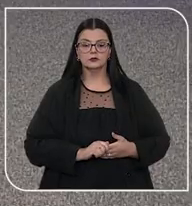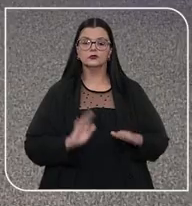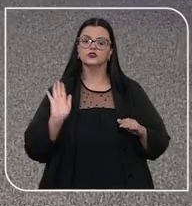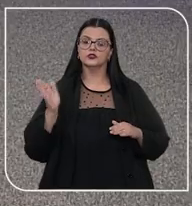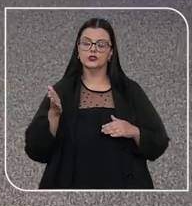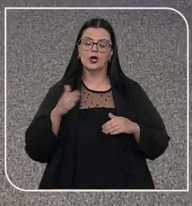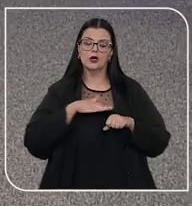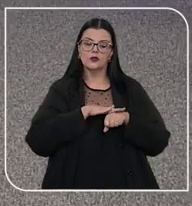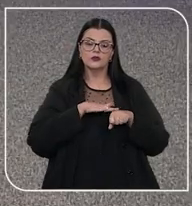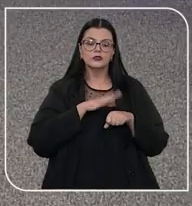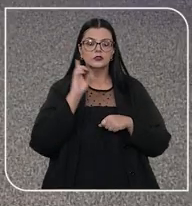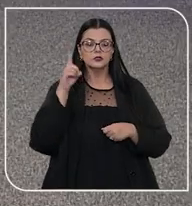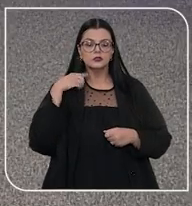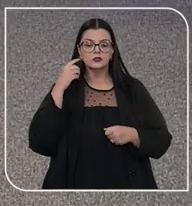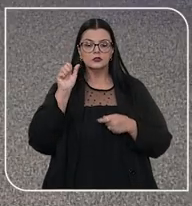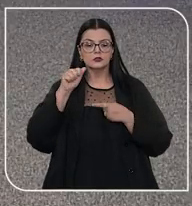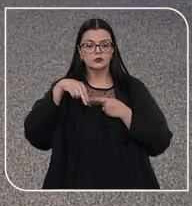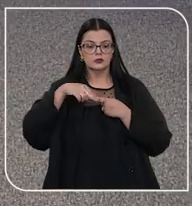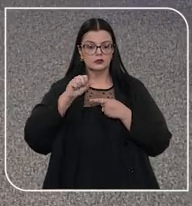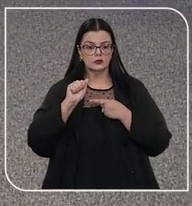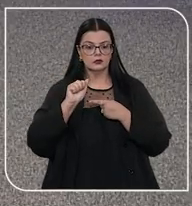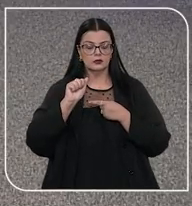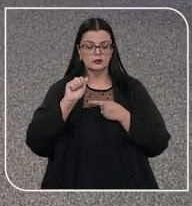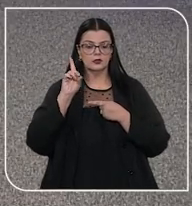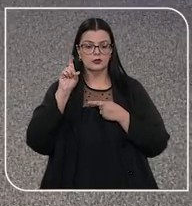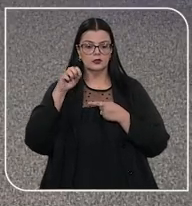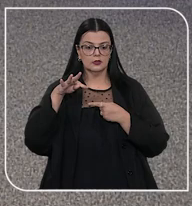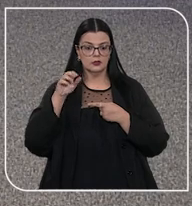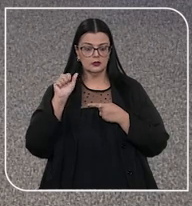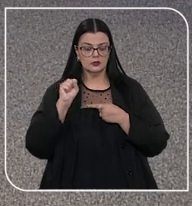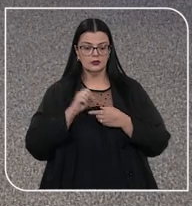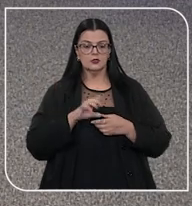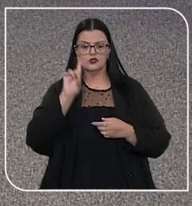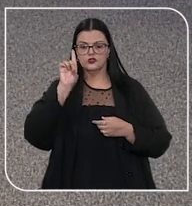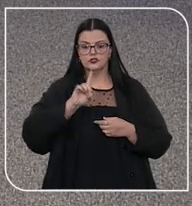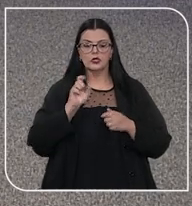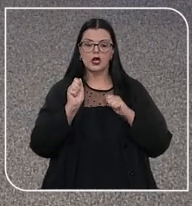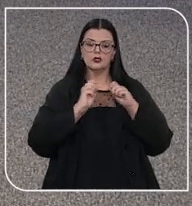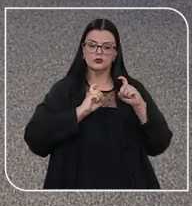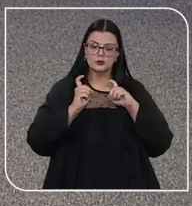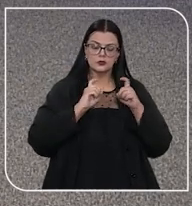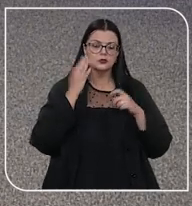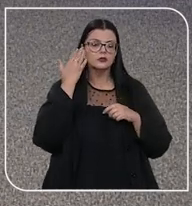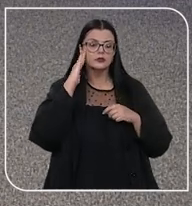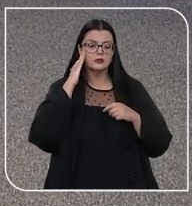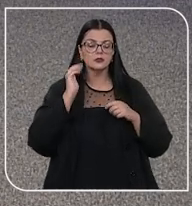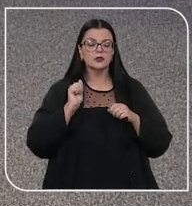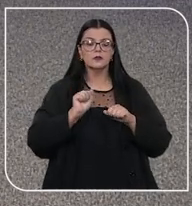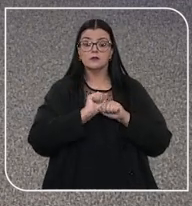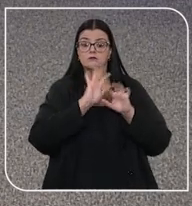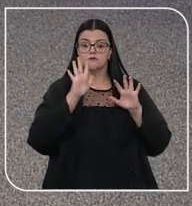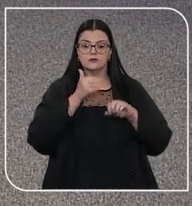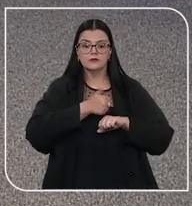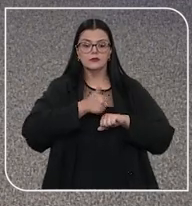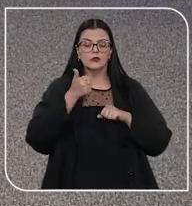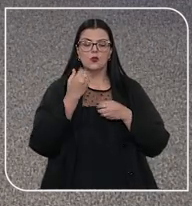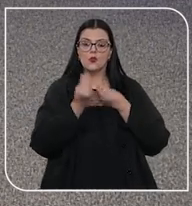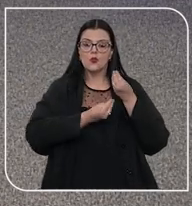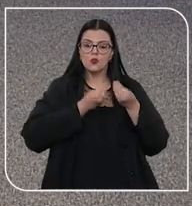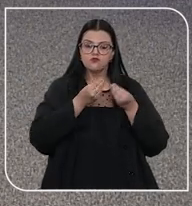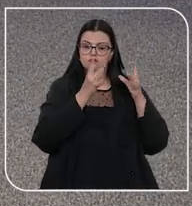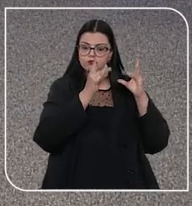E a gente conversou com a advogada Ana Dantas, especialista em direito administrativo, para entender melhor como